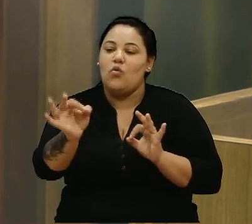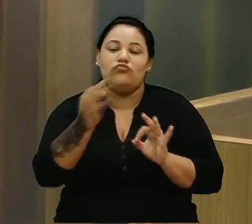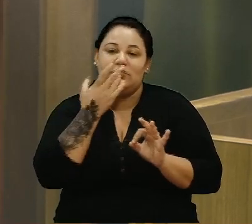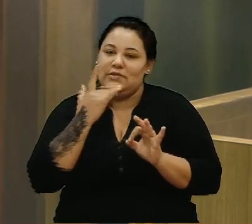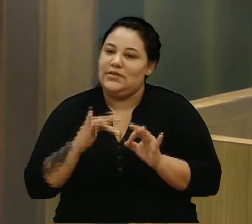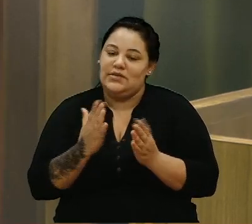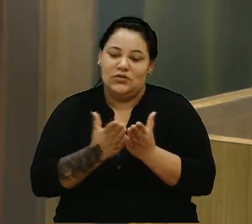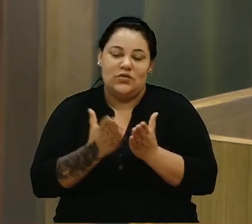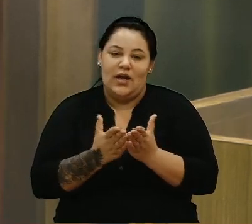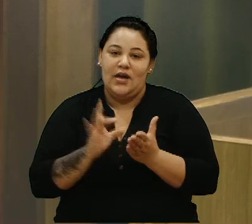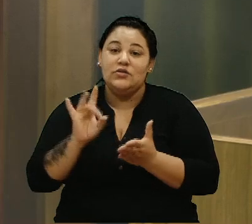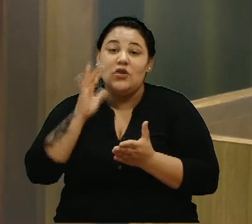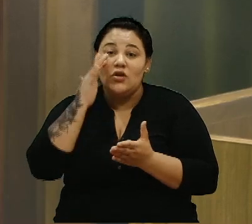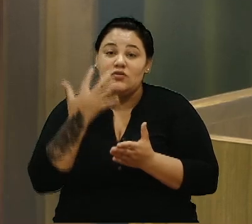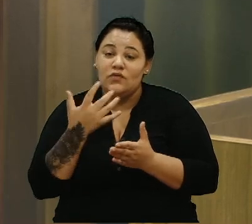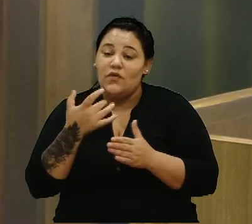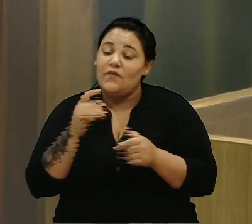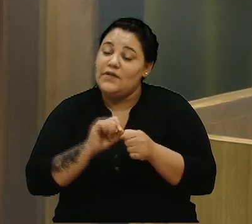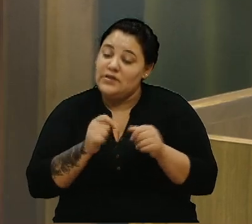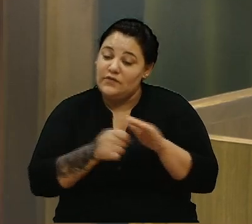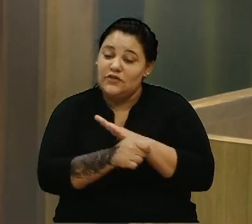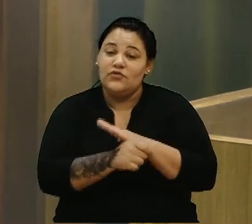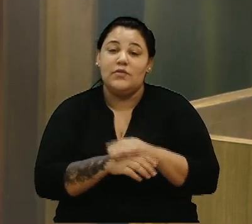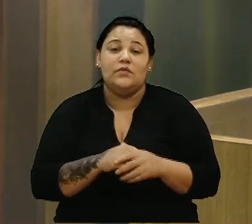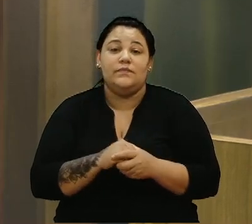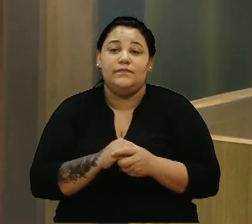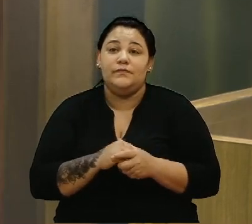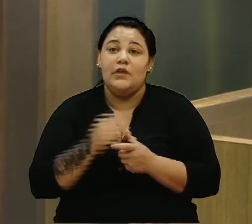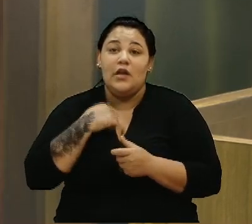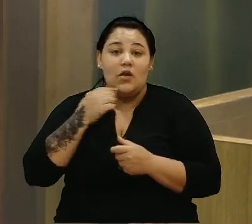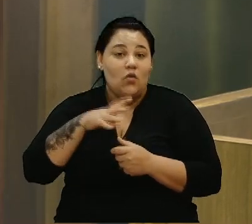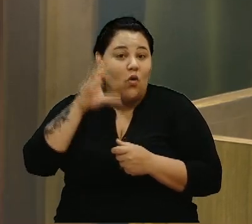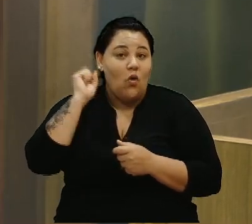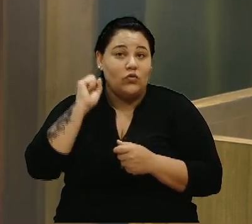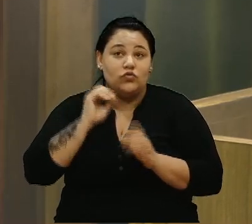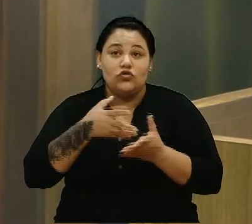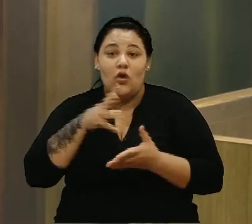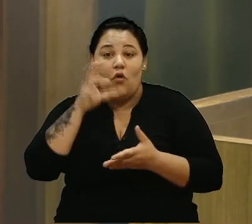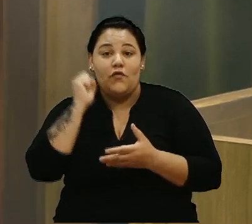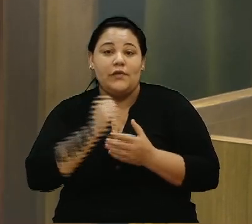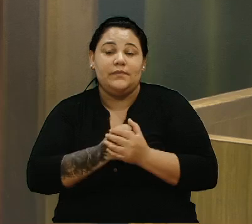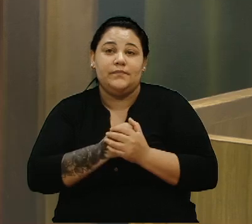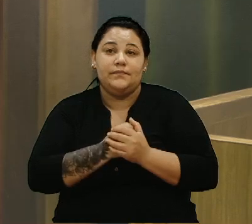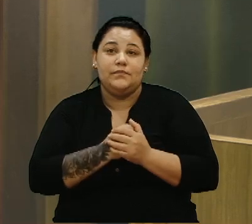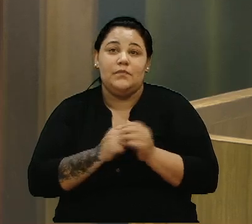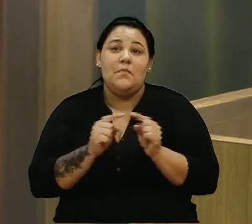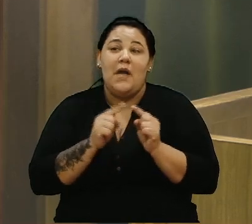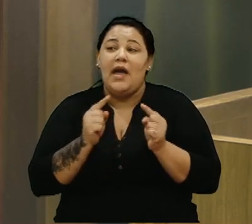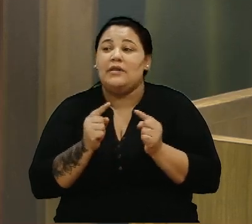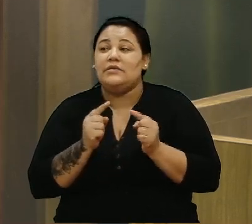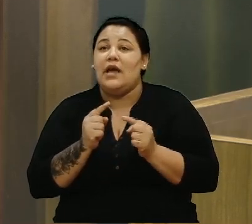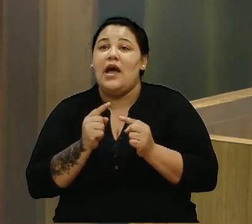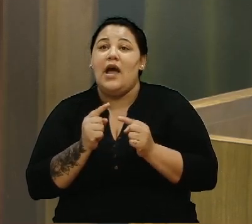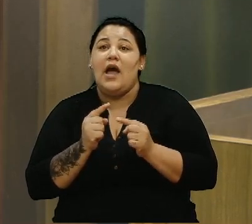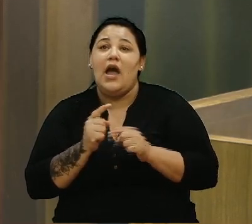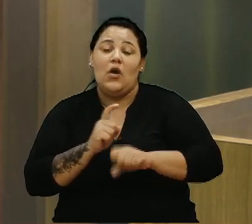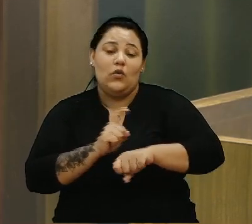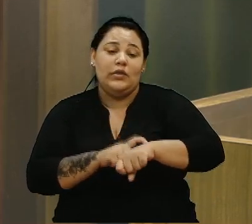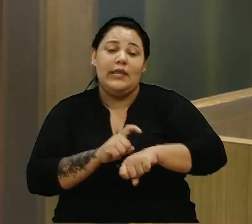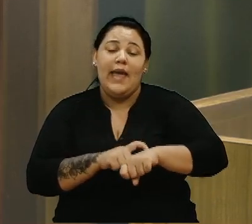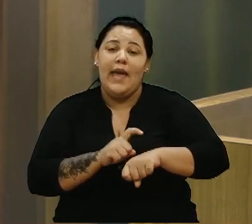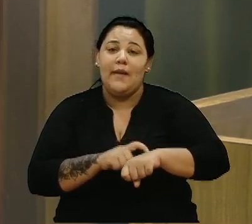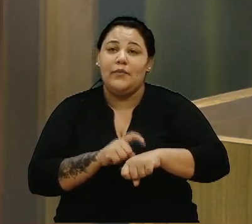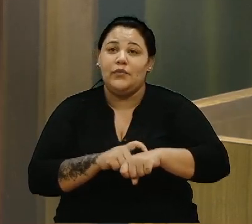só se resolve com o investimento. Eu já ouvi uma fala, não, mas com o passar do tempo, a natalidade vai